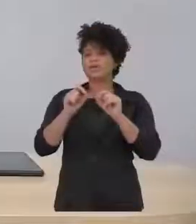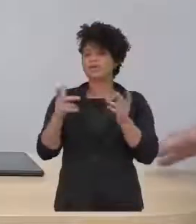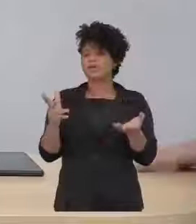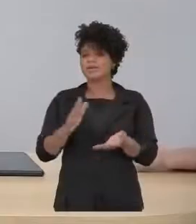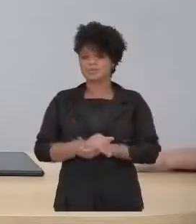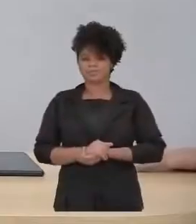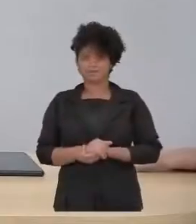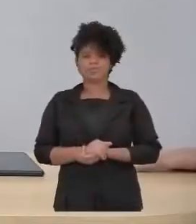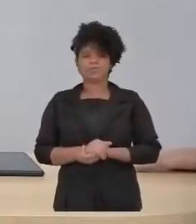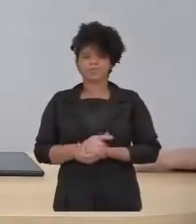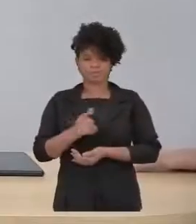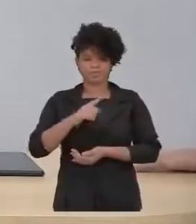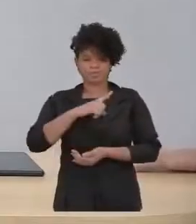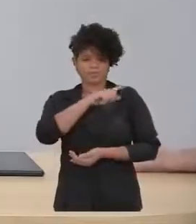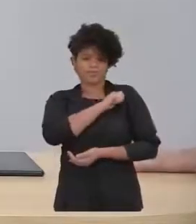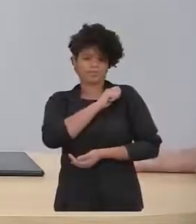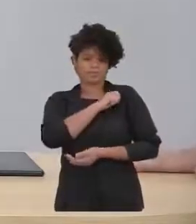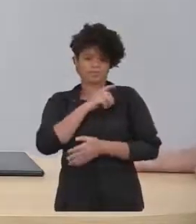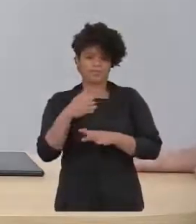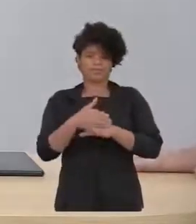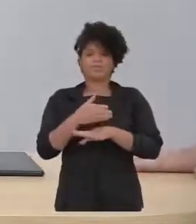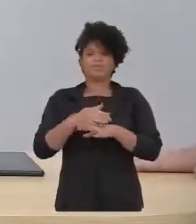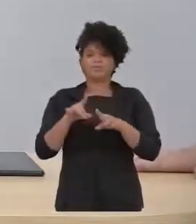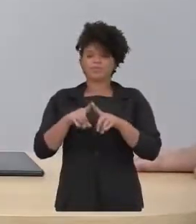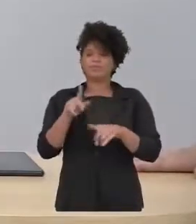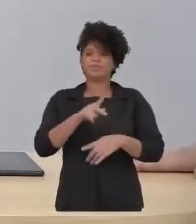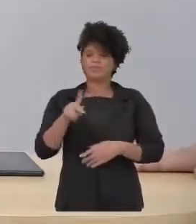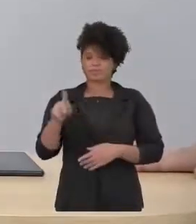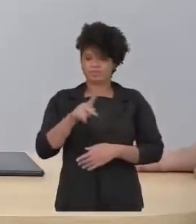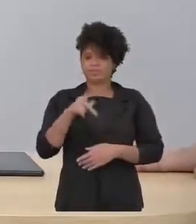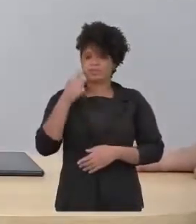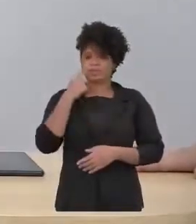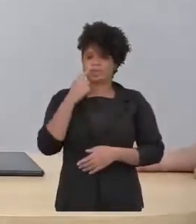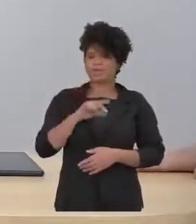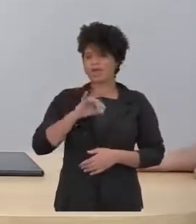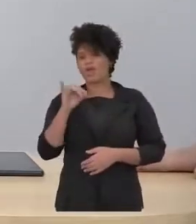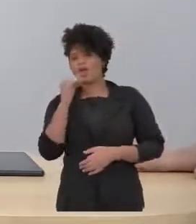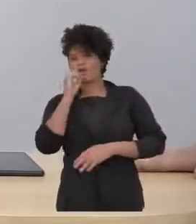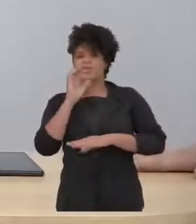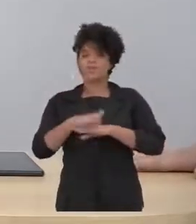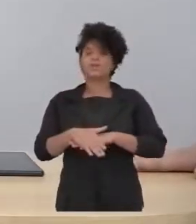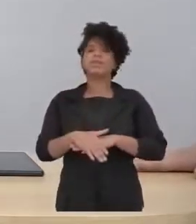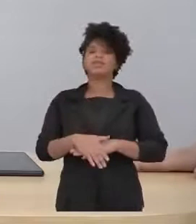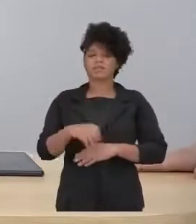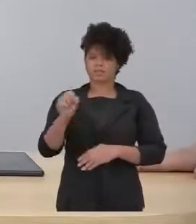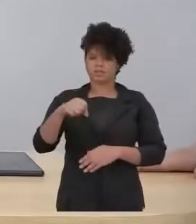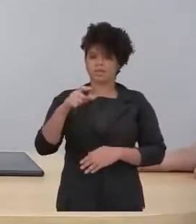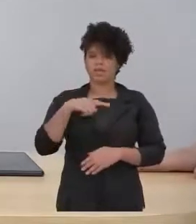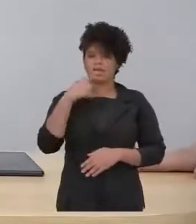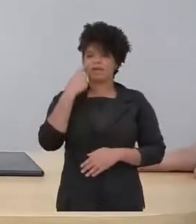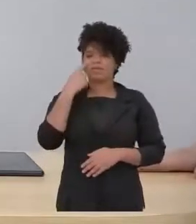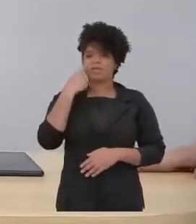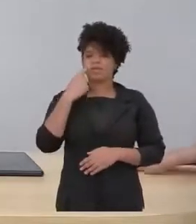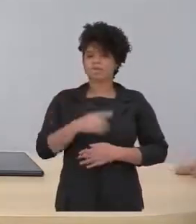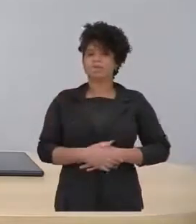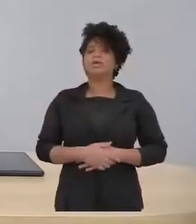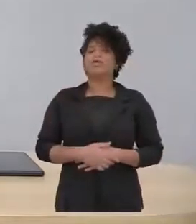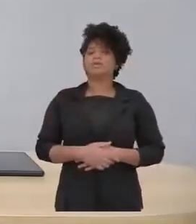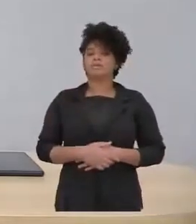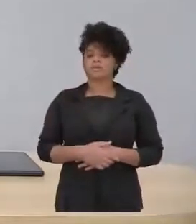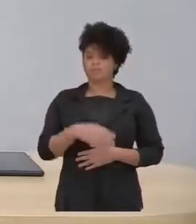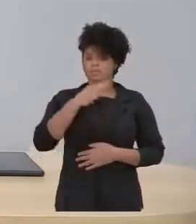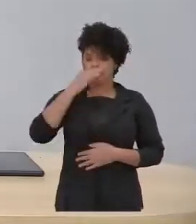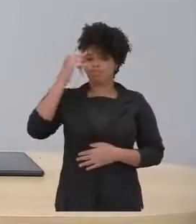à participação dos nossos alunos e professores que já estão aqui dando oi, boa tarde, aí sim. Vamos lá, ter um